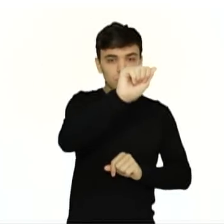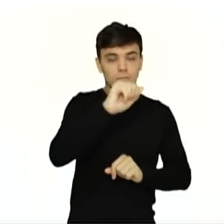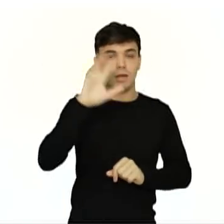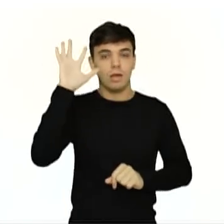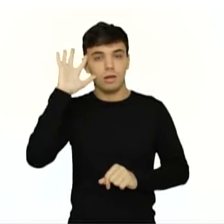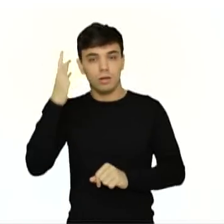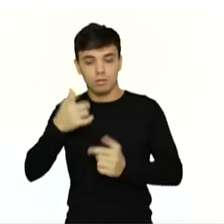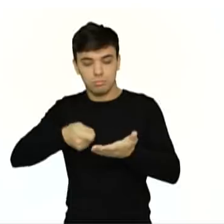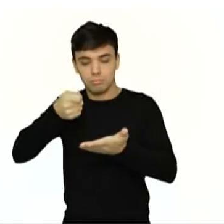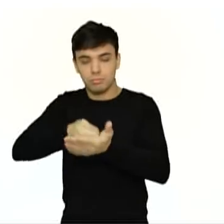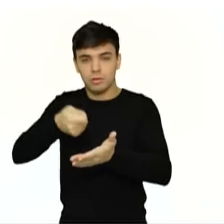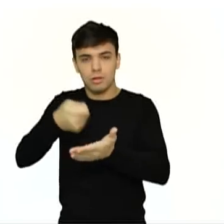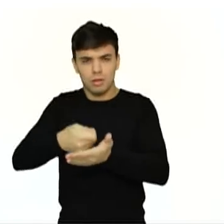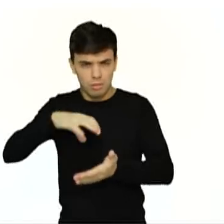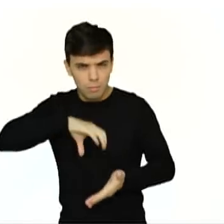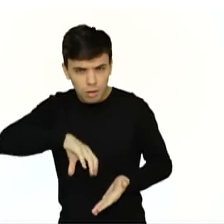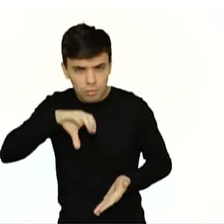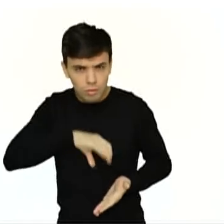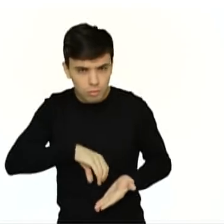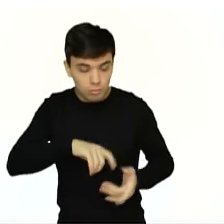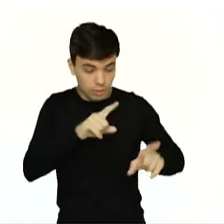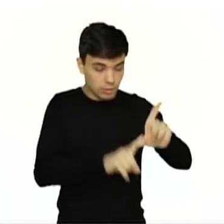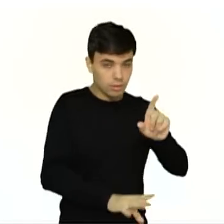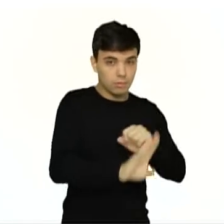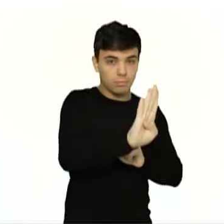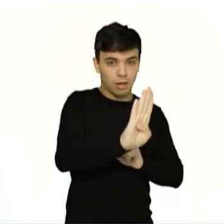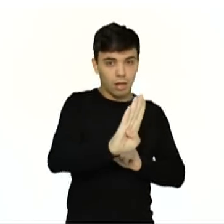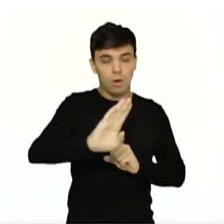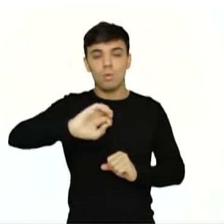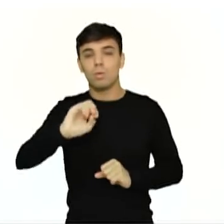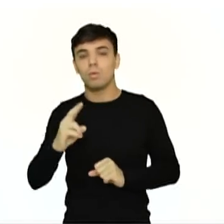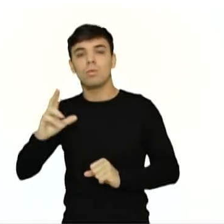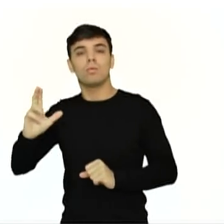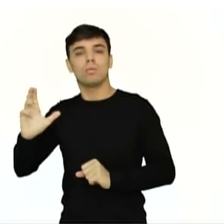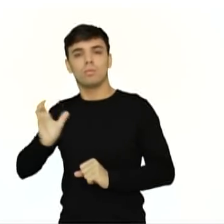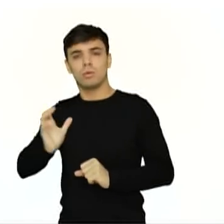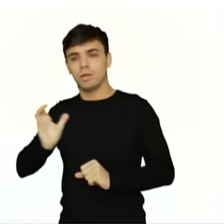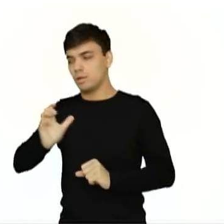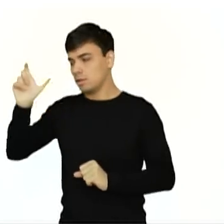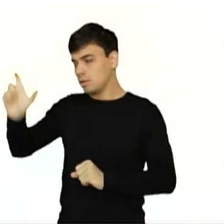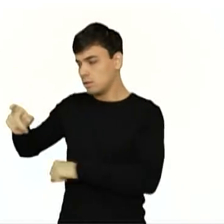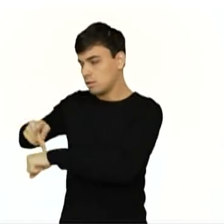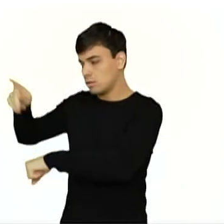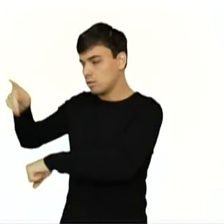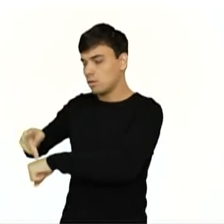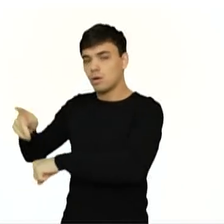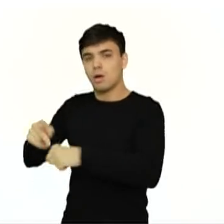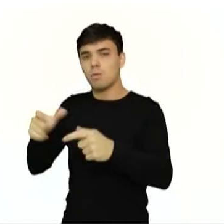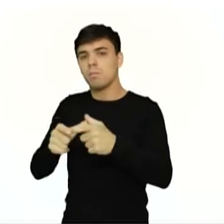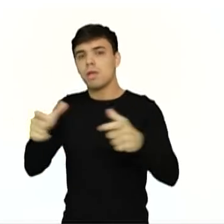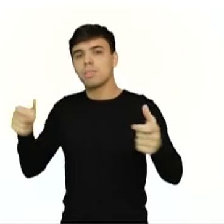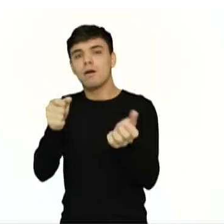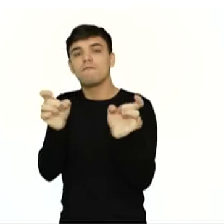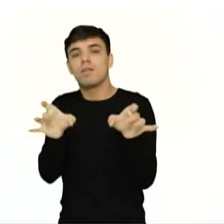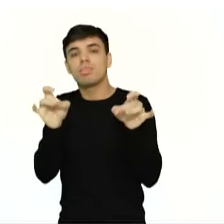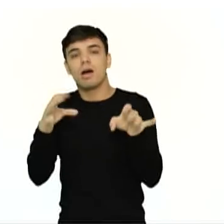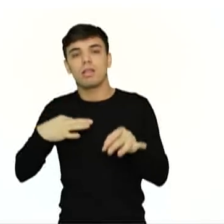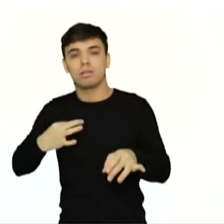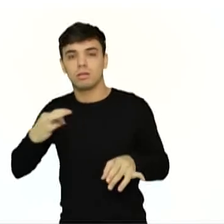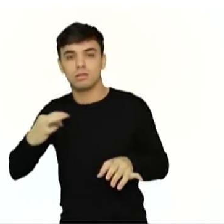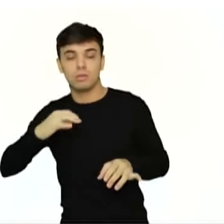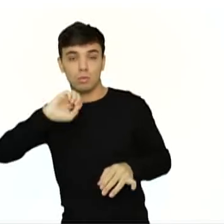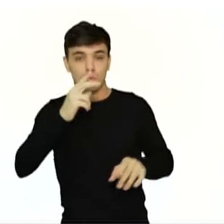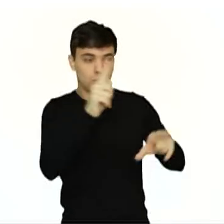no endividamento de Portugal? B. Enriqueceu o país com o aumento da produção de tecidos em Portugal? Ou